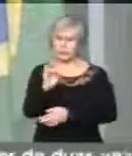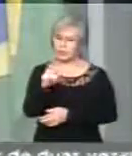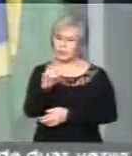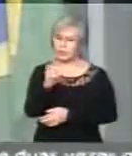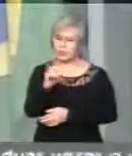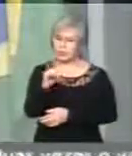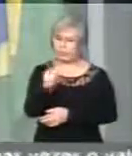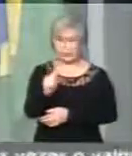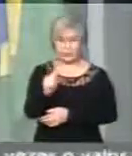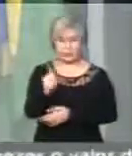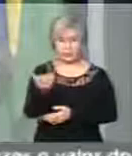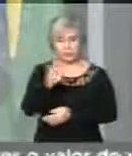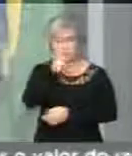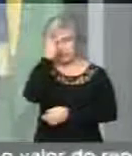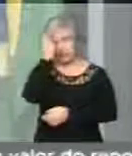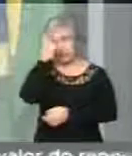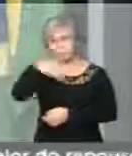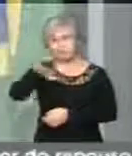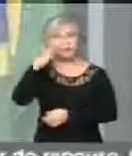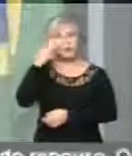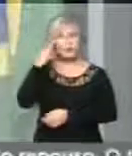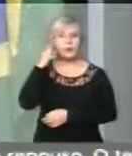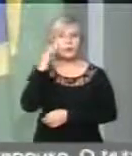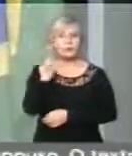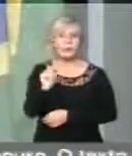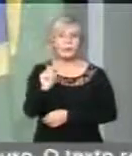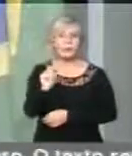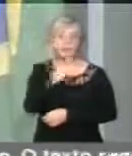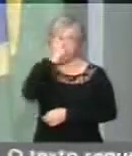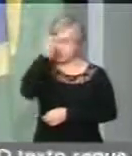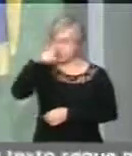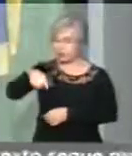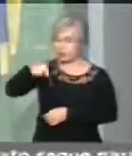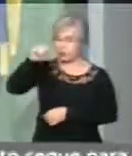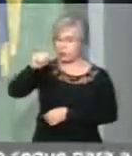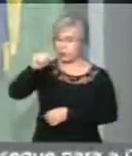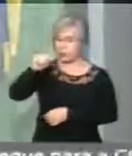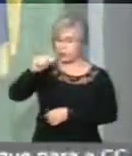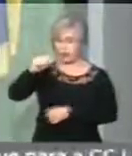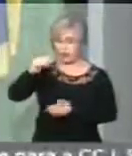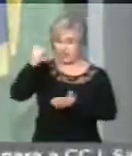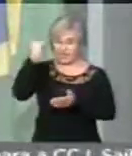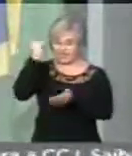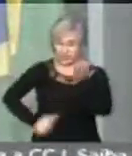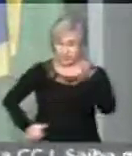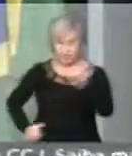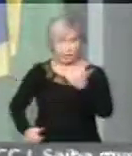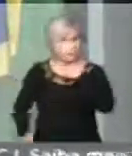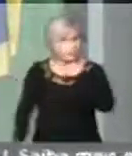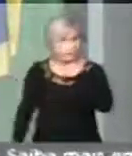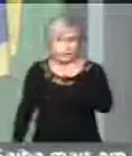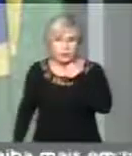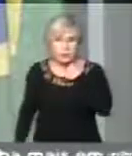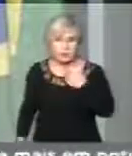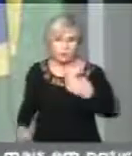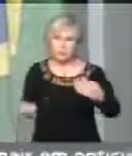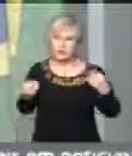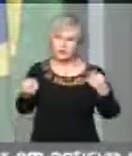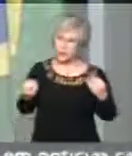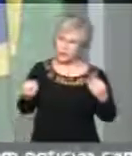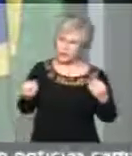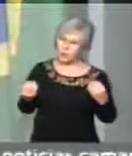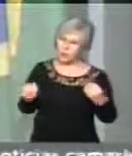entender que nós não podemos tirar o direito de escolha das pessoas. E alguém vai estranhar, ah, mas um